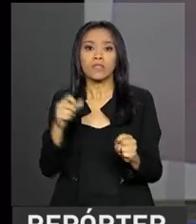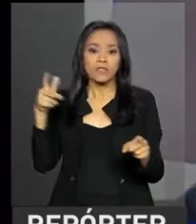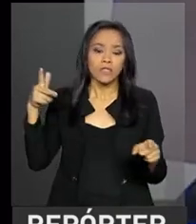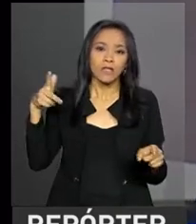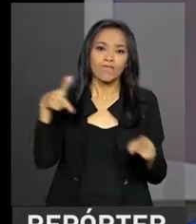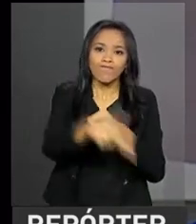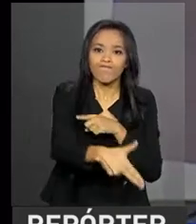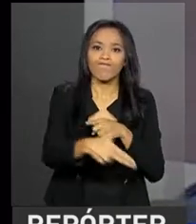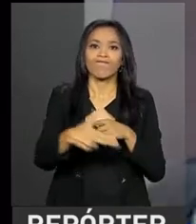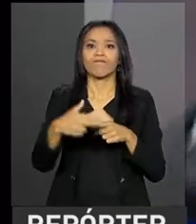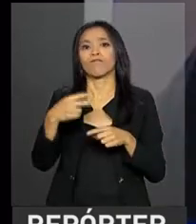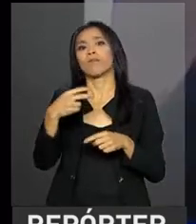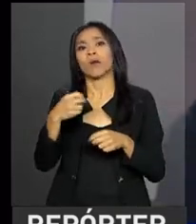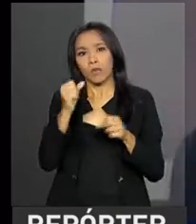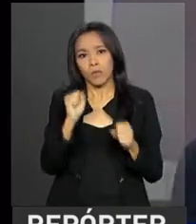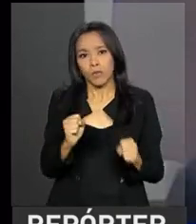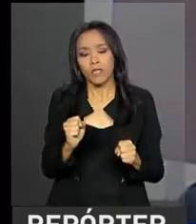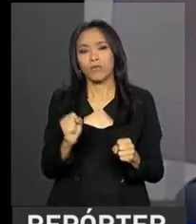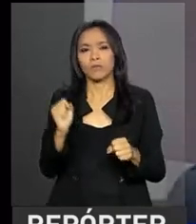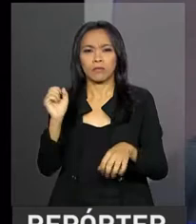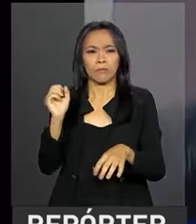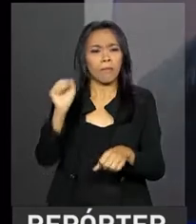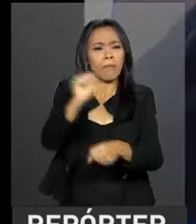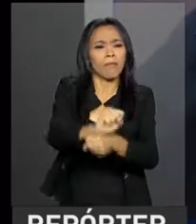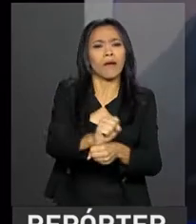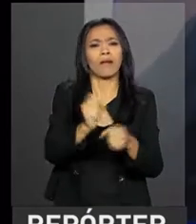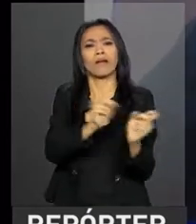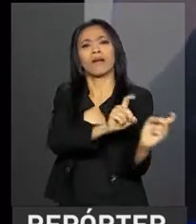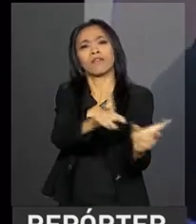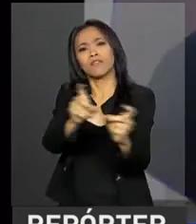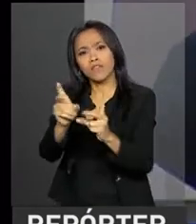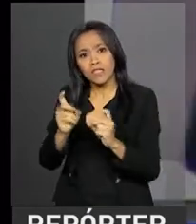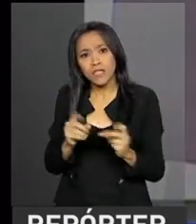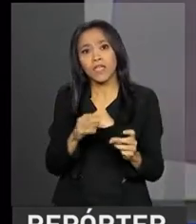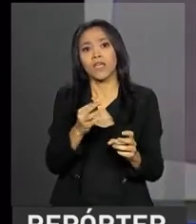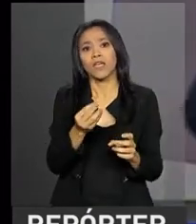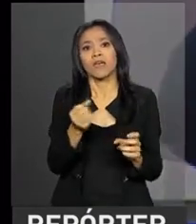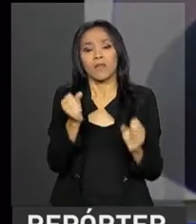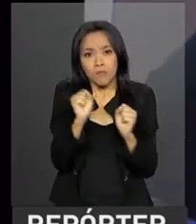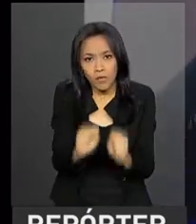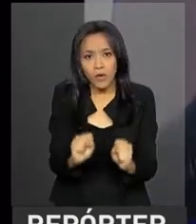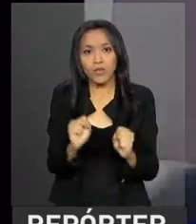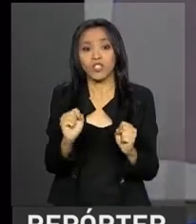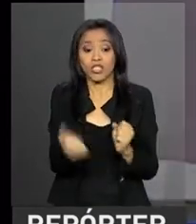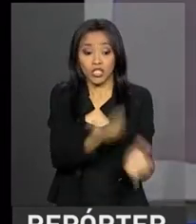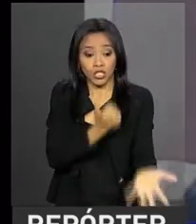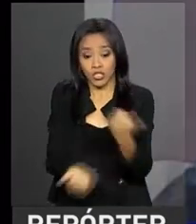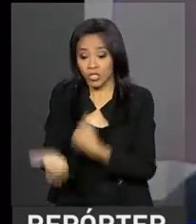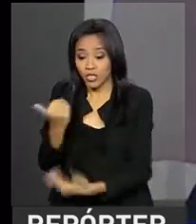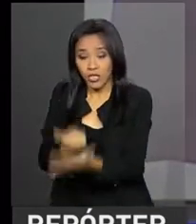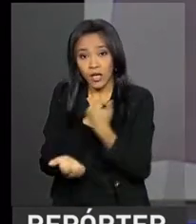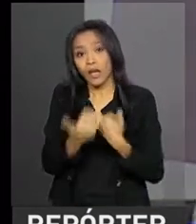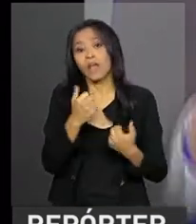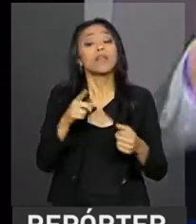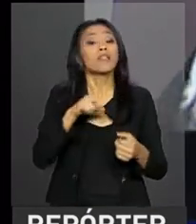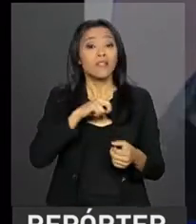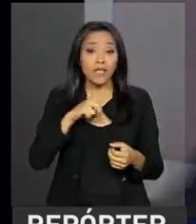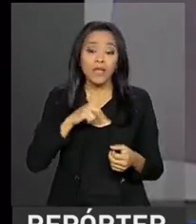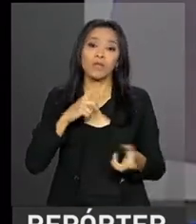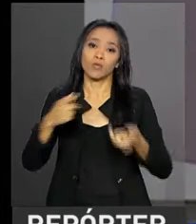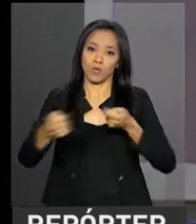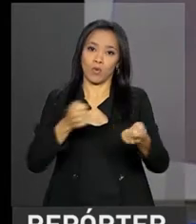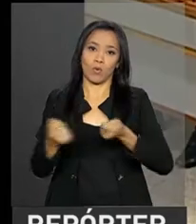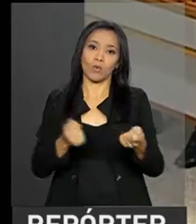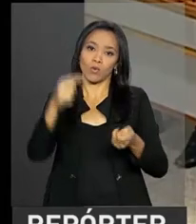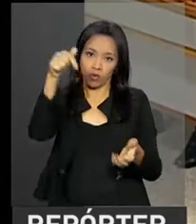quisermos. Podemos suspender, podemos deixar produzir, podemos retirar os produtos do mercado. Quer dizer, é um controle que está sob o